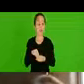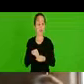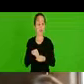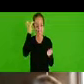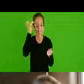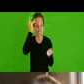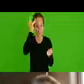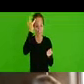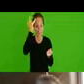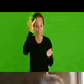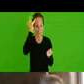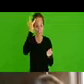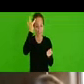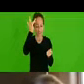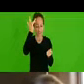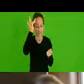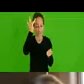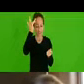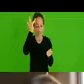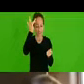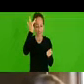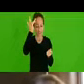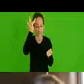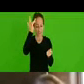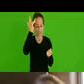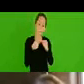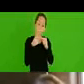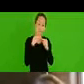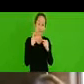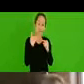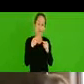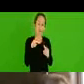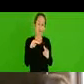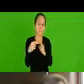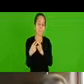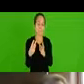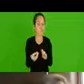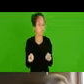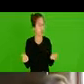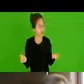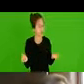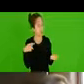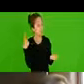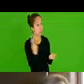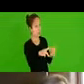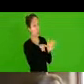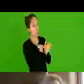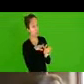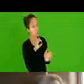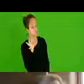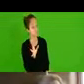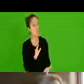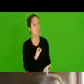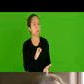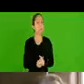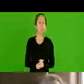uma metodologia de pesquisa coerente com a perspectiva qualitativa daquela pesquisa, né? Então, por